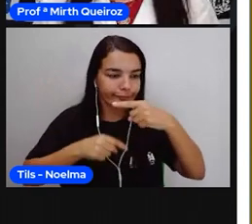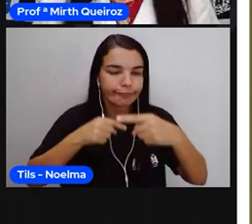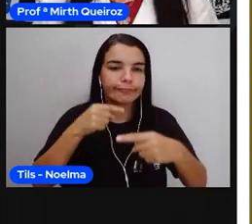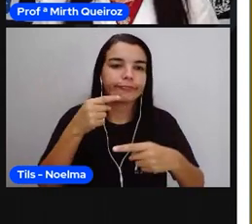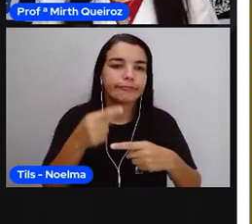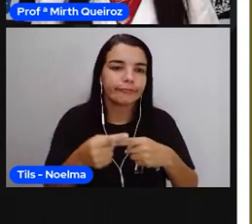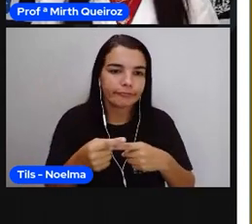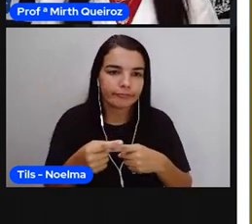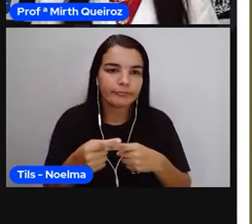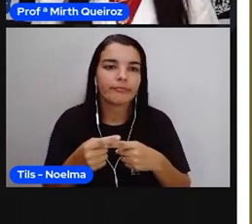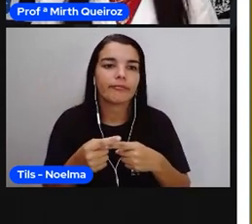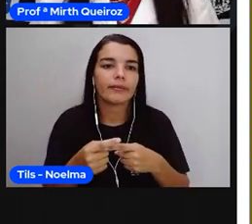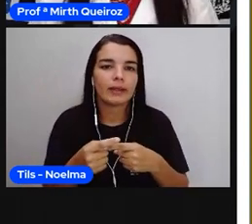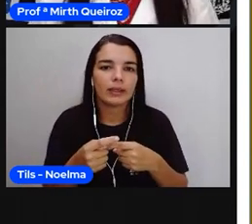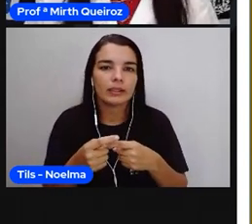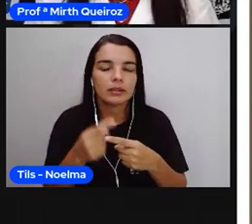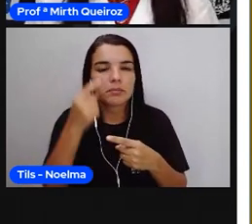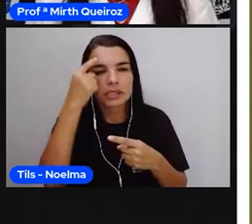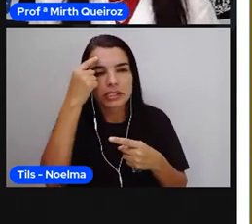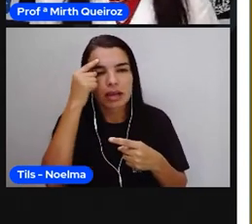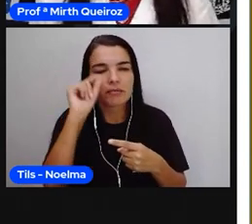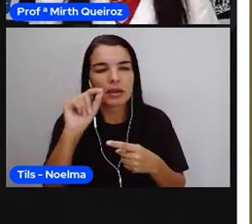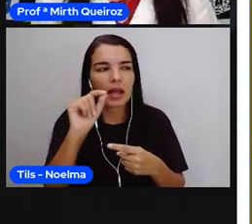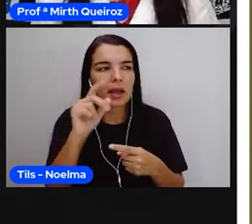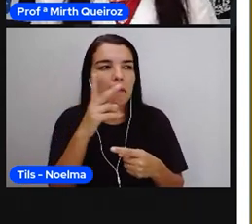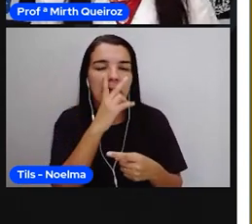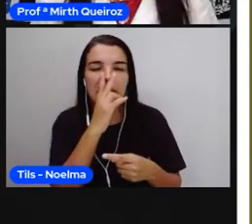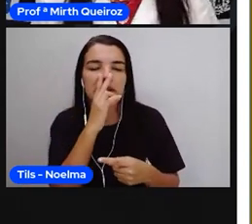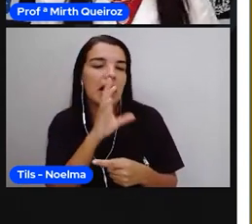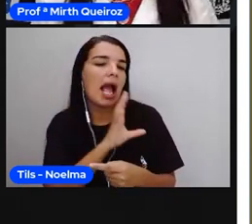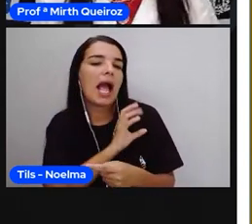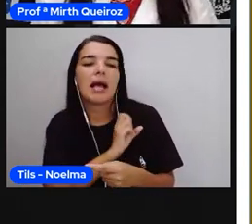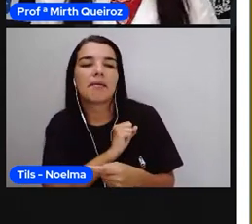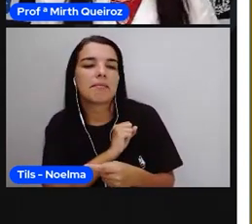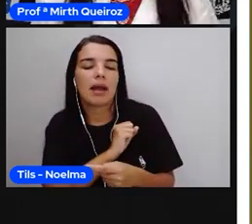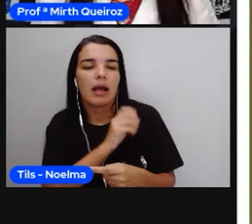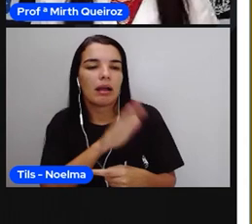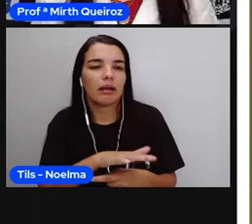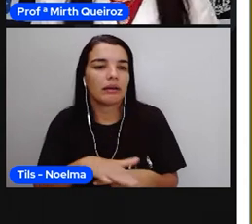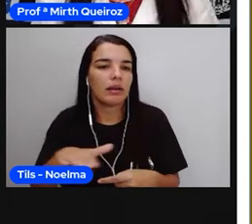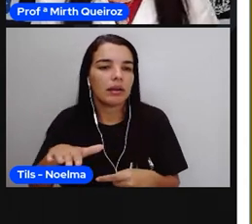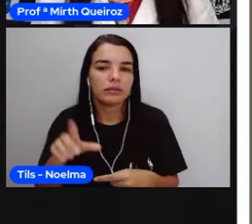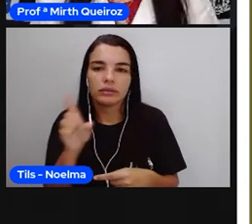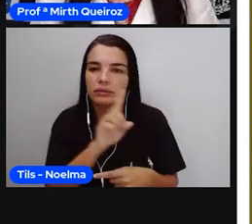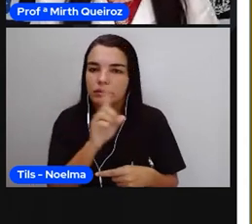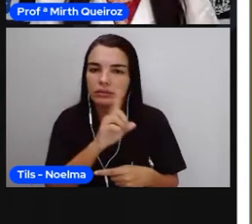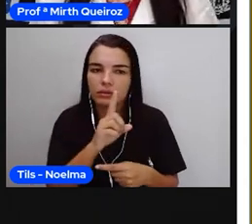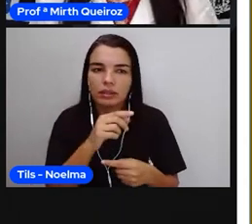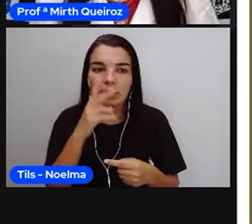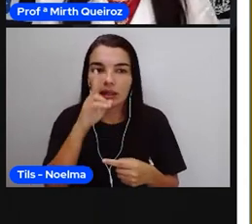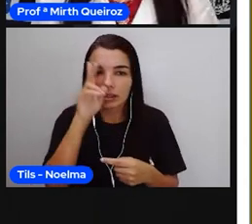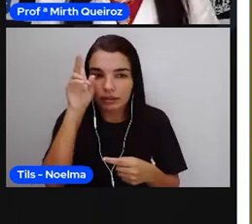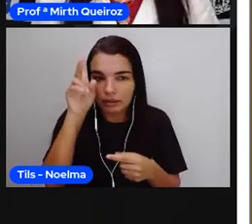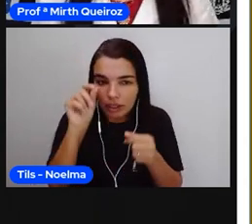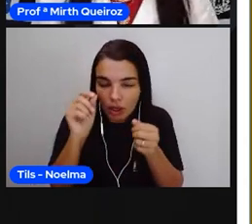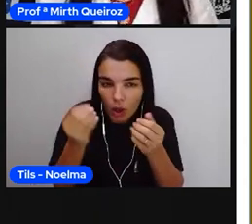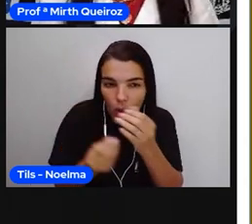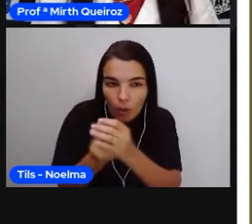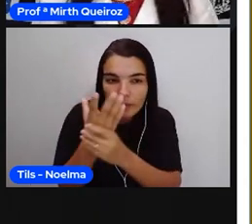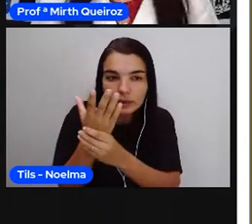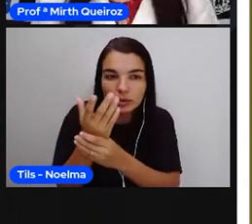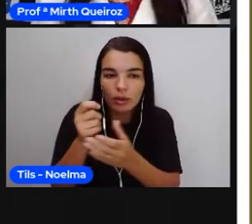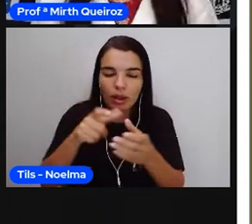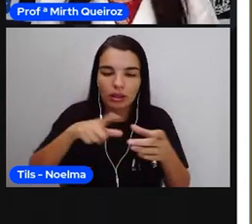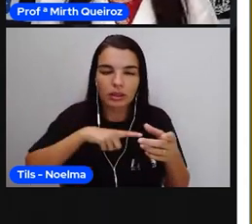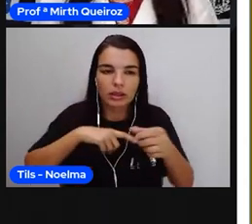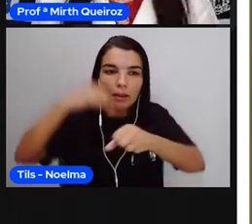de amor. E foi quando se iniciam os primeiros castigos, inclusive a palmatória, né? Que